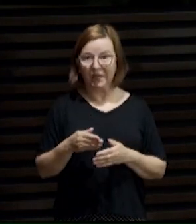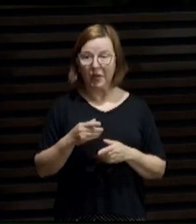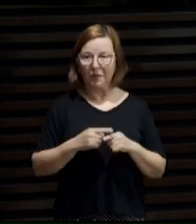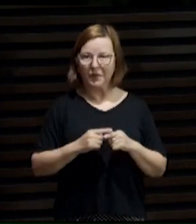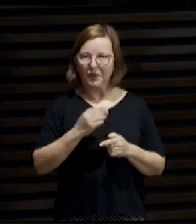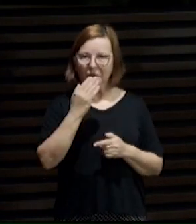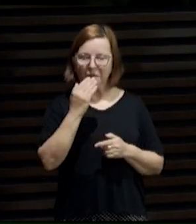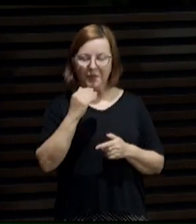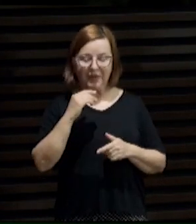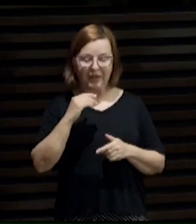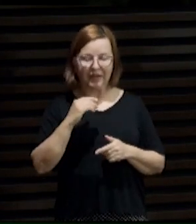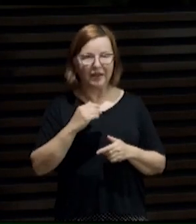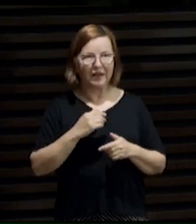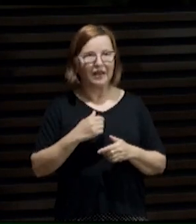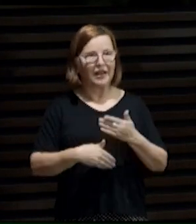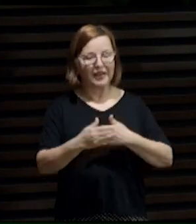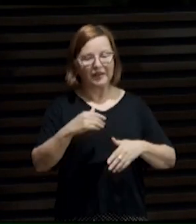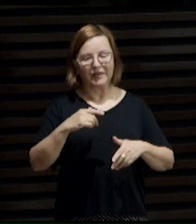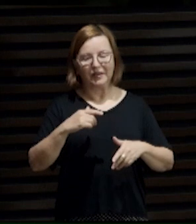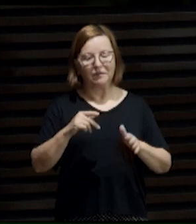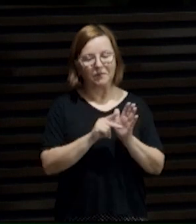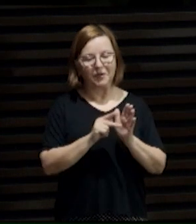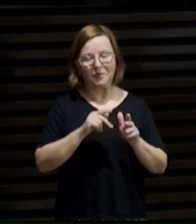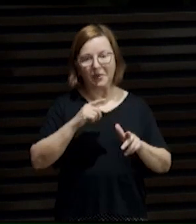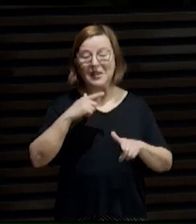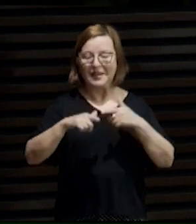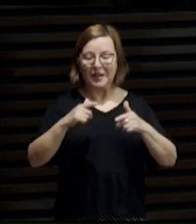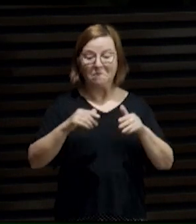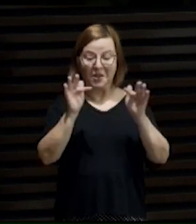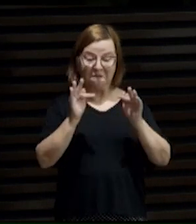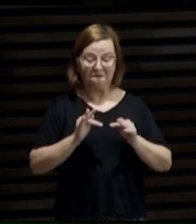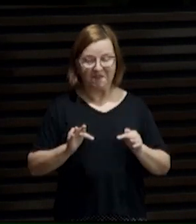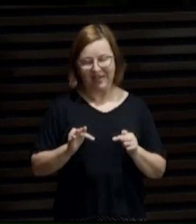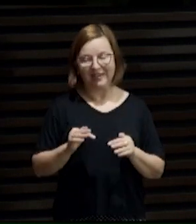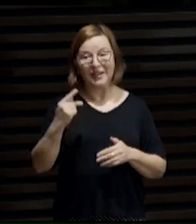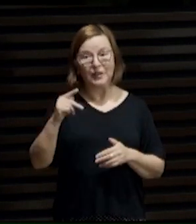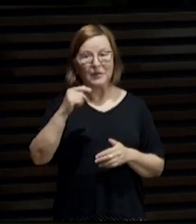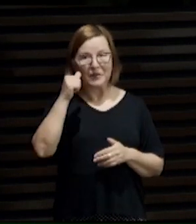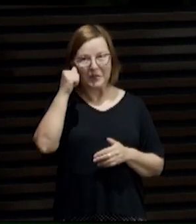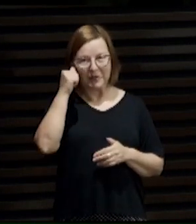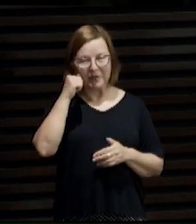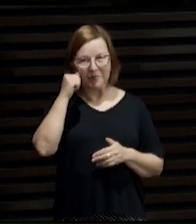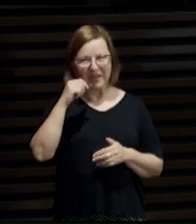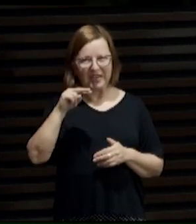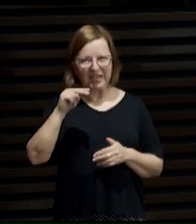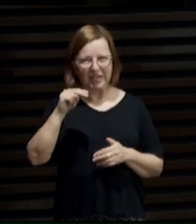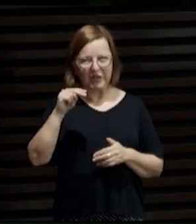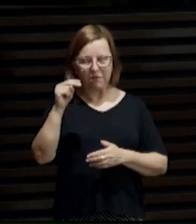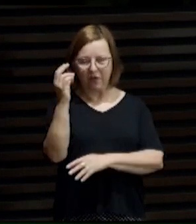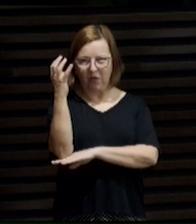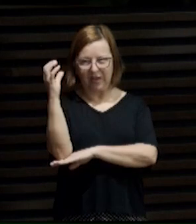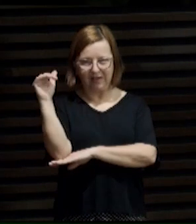mãos, feliz serás e te irá bem. A tua mulher será como a videira frutífera aos lados da